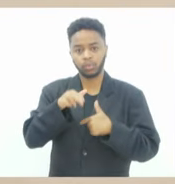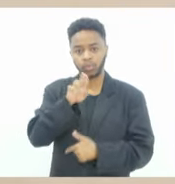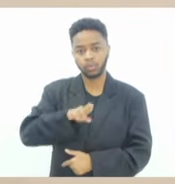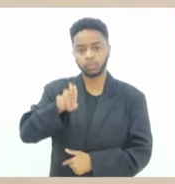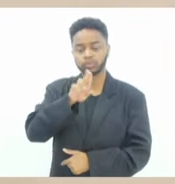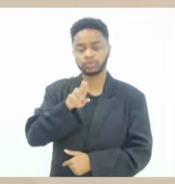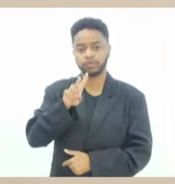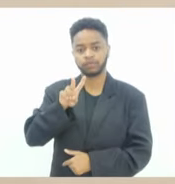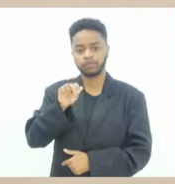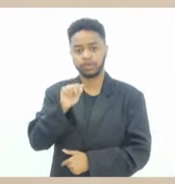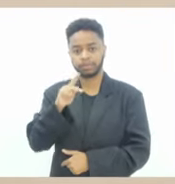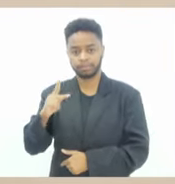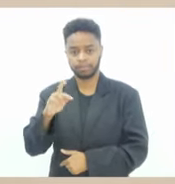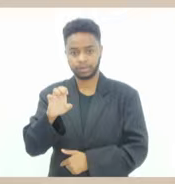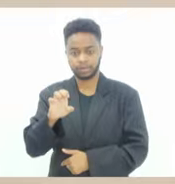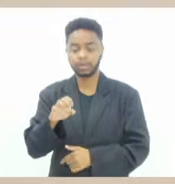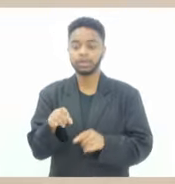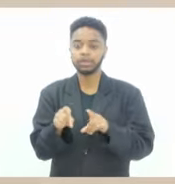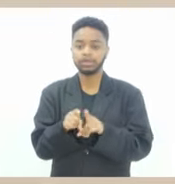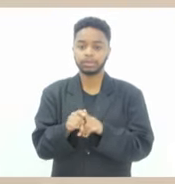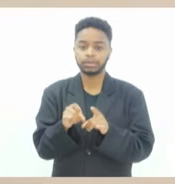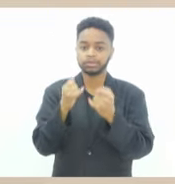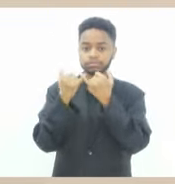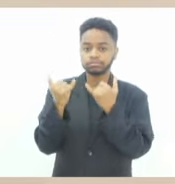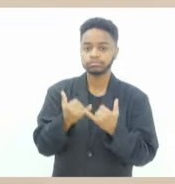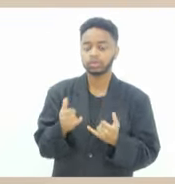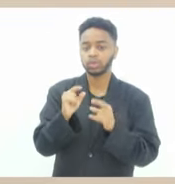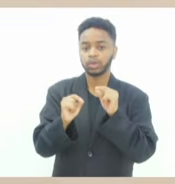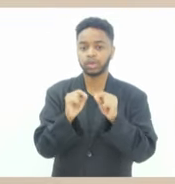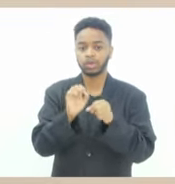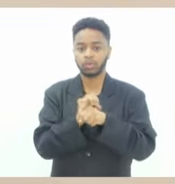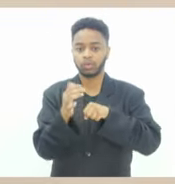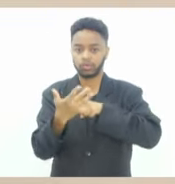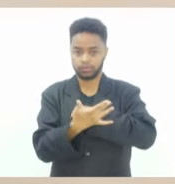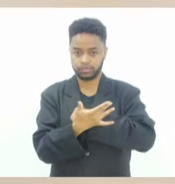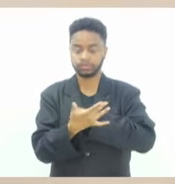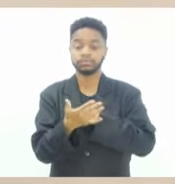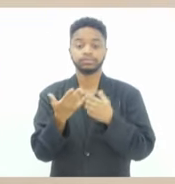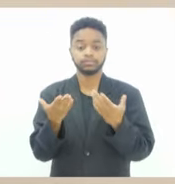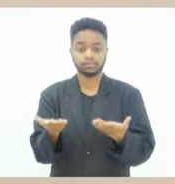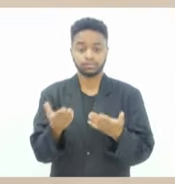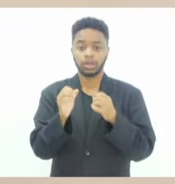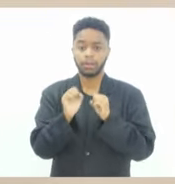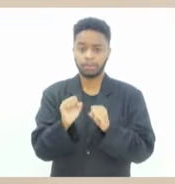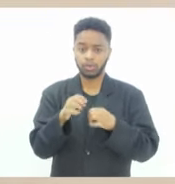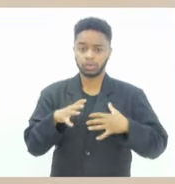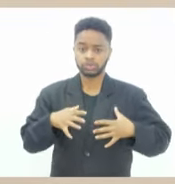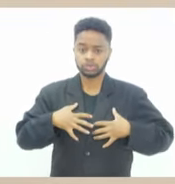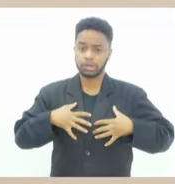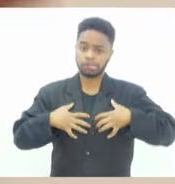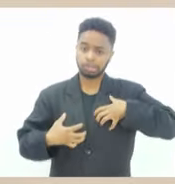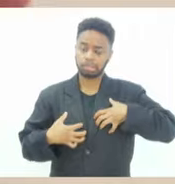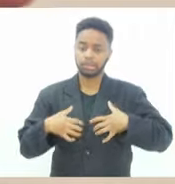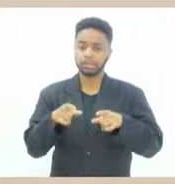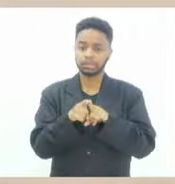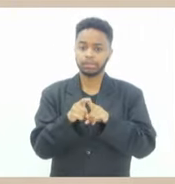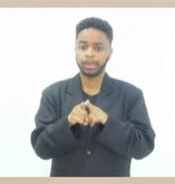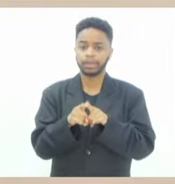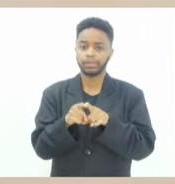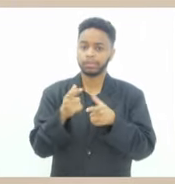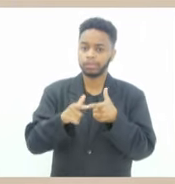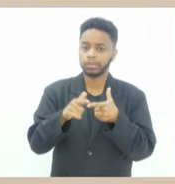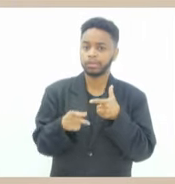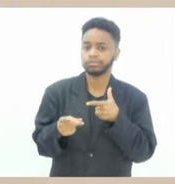vape. Se assemelha, sem vírus, à COVID, podendo inclusive deixar fibrose, sequelas em definitivo